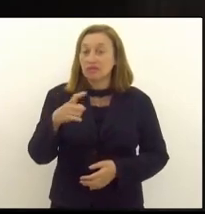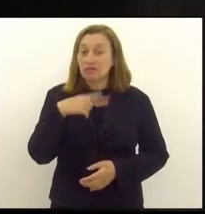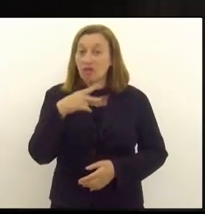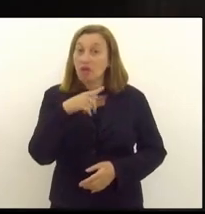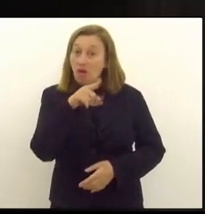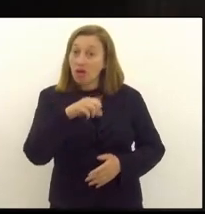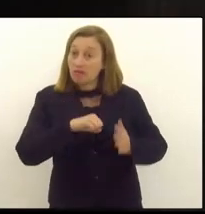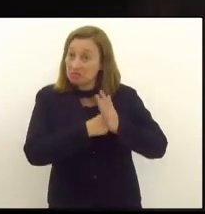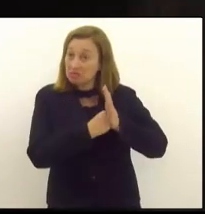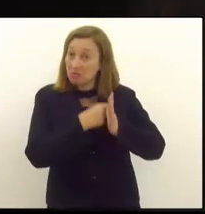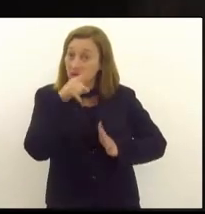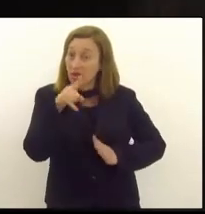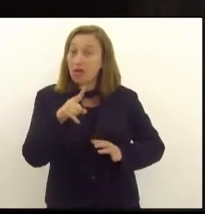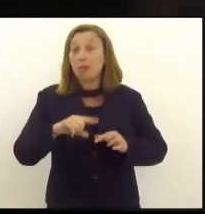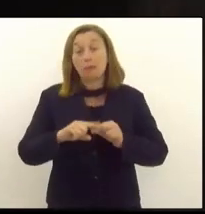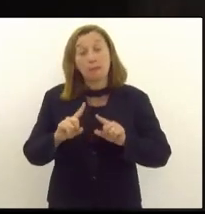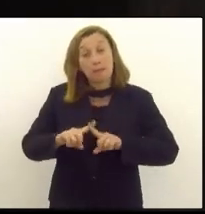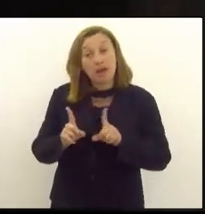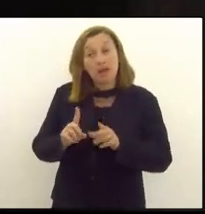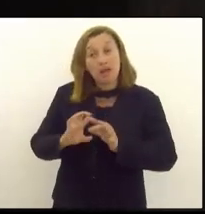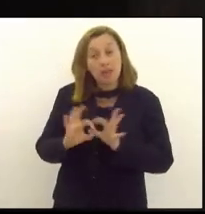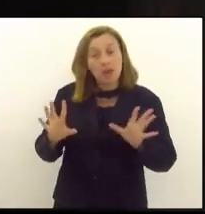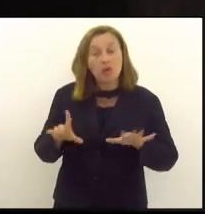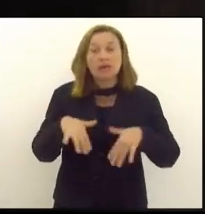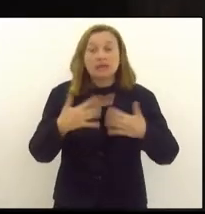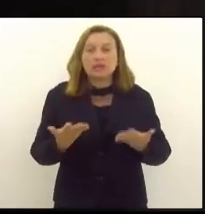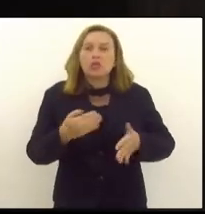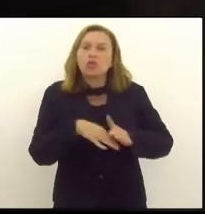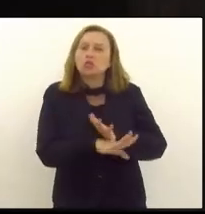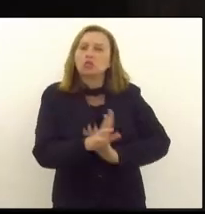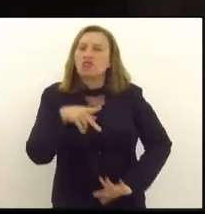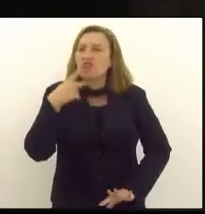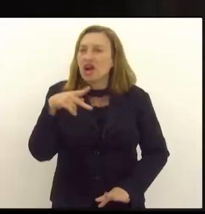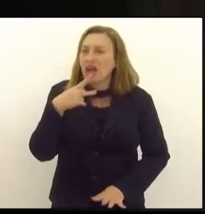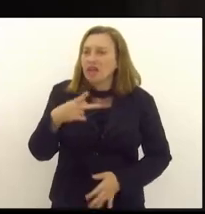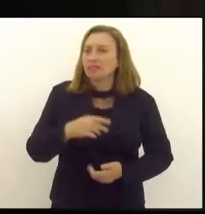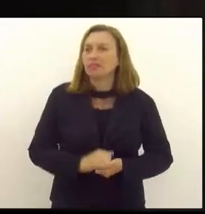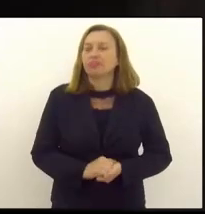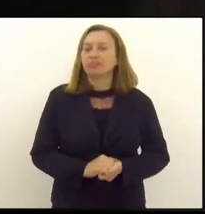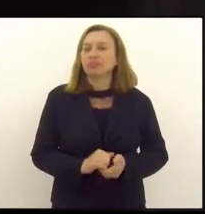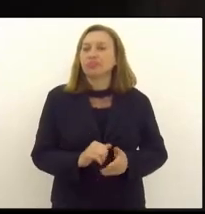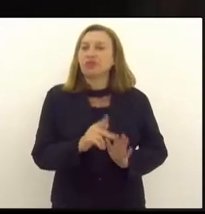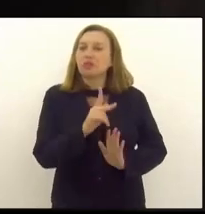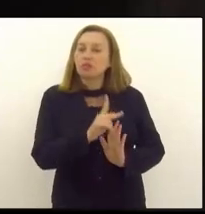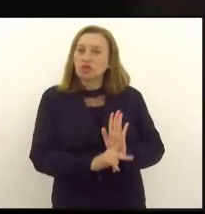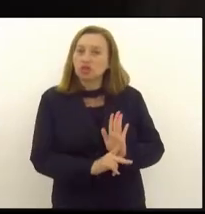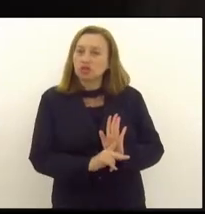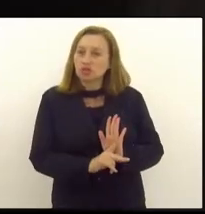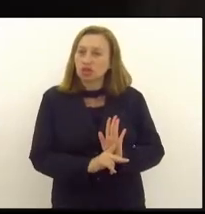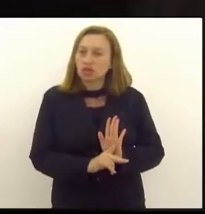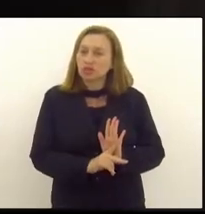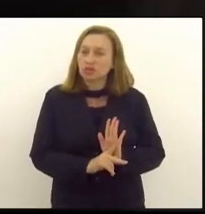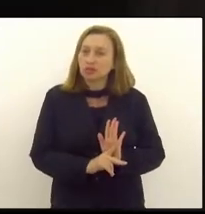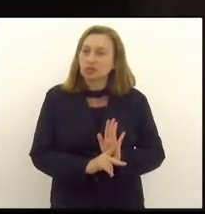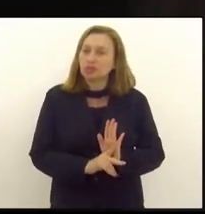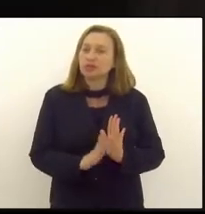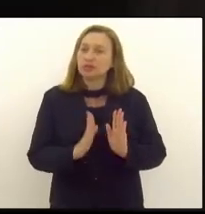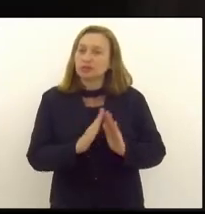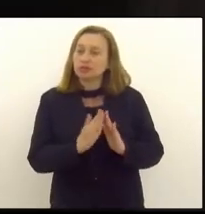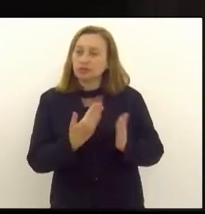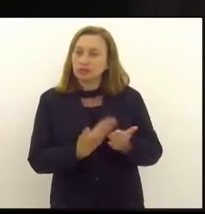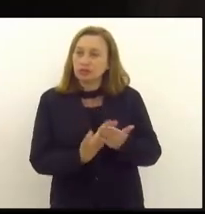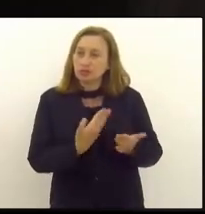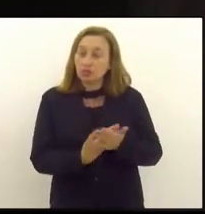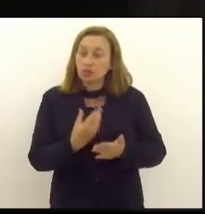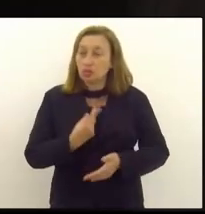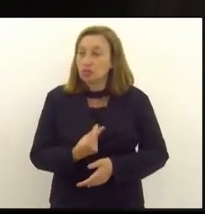foi sancionado. Então, eu costumo dizer, tá, com esse projeto Cipa na escola, quando eu saio de casa,